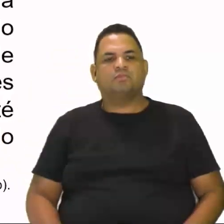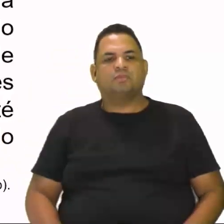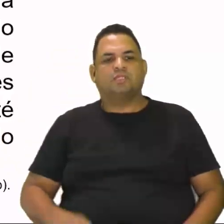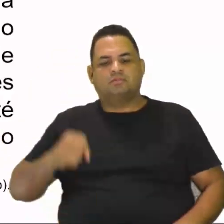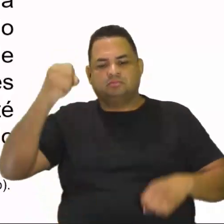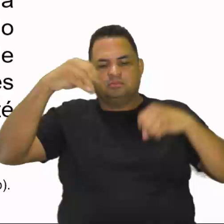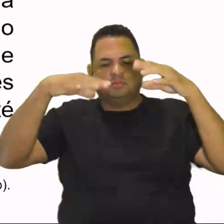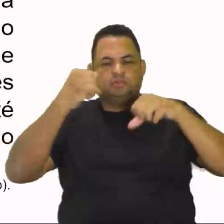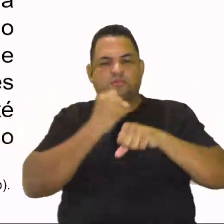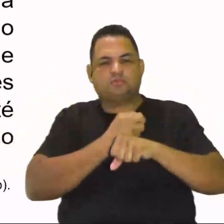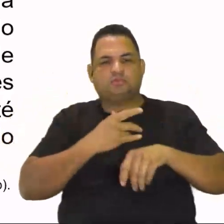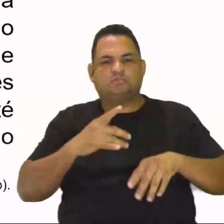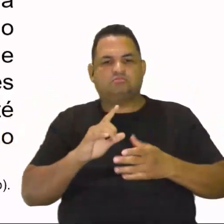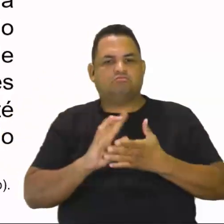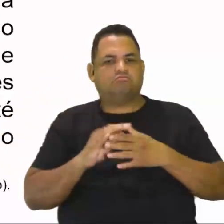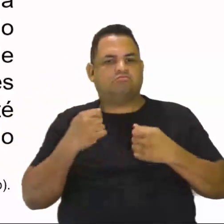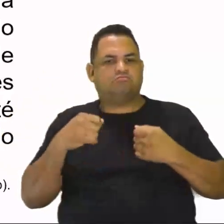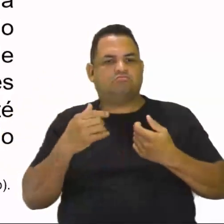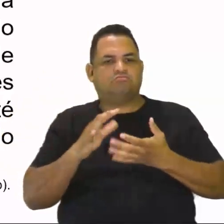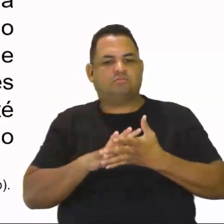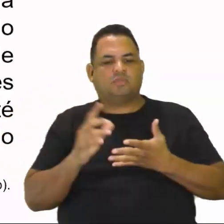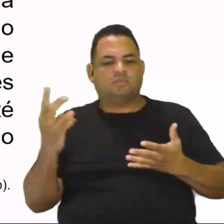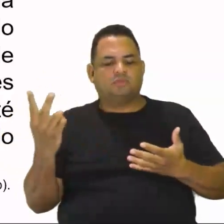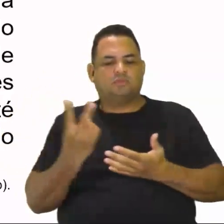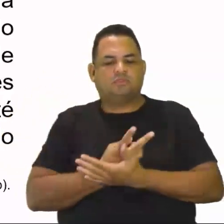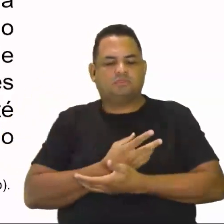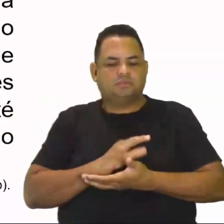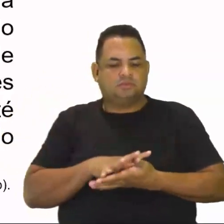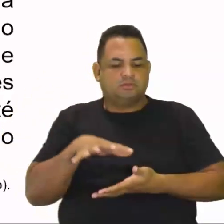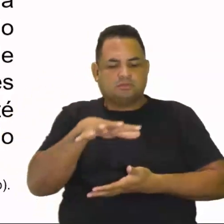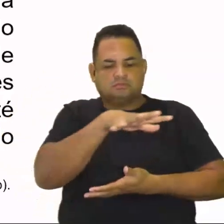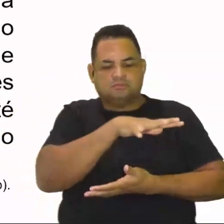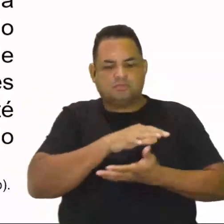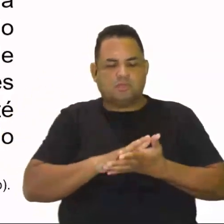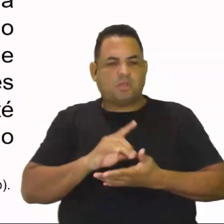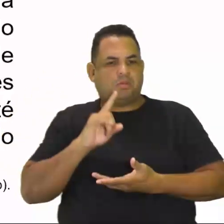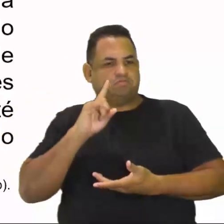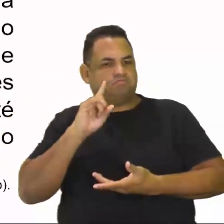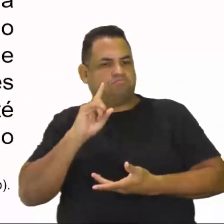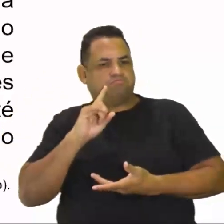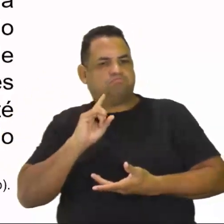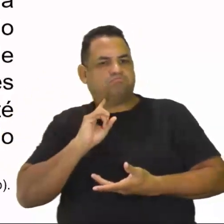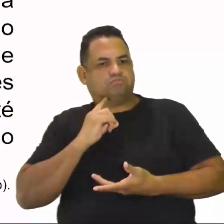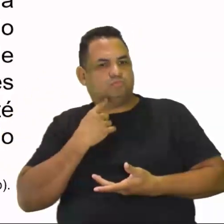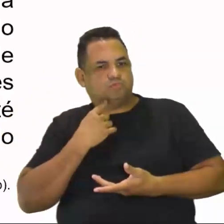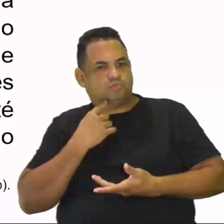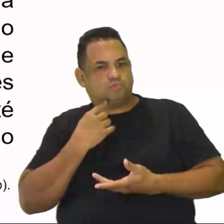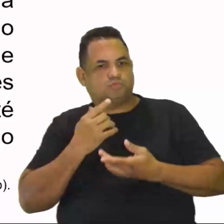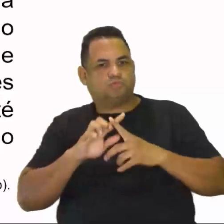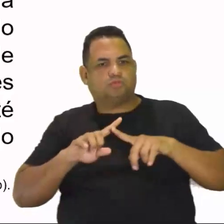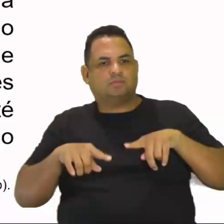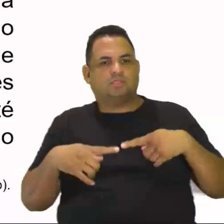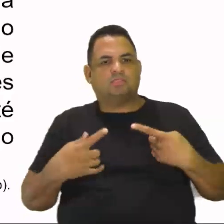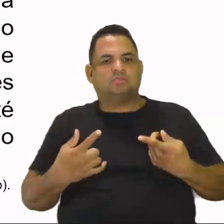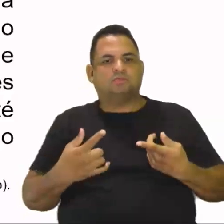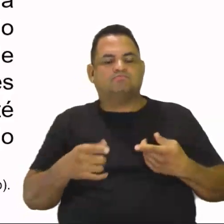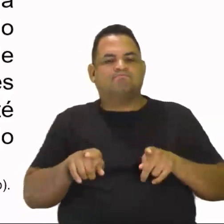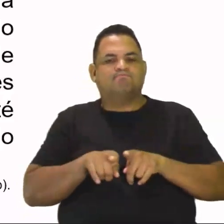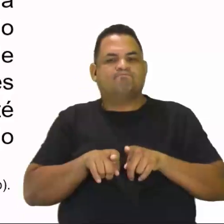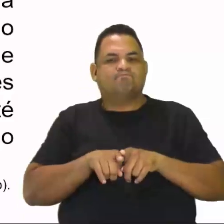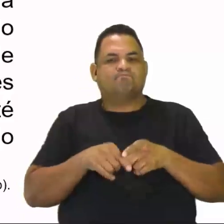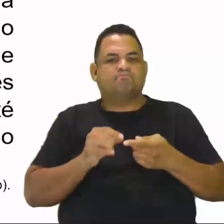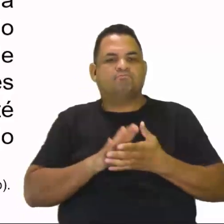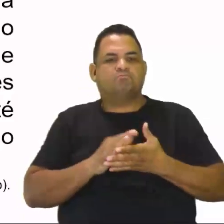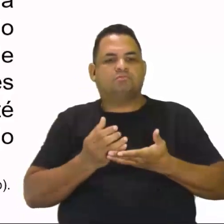A chuva ácida não necessariamente ocorre no local poluidor, pois tais poluentes,